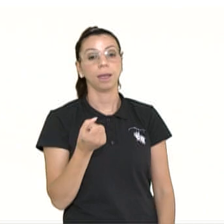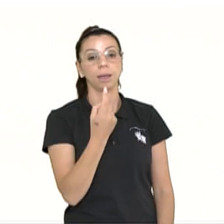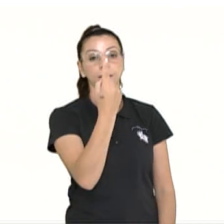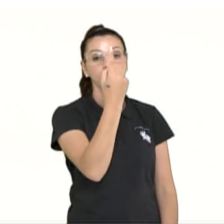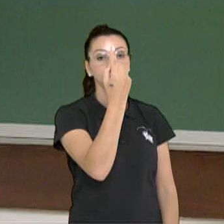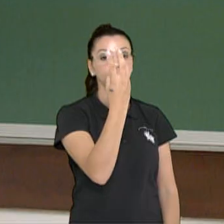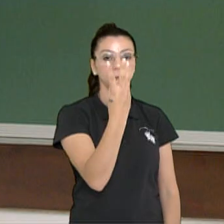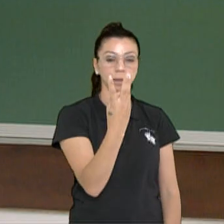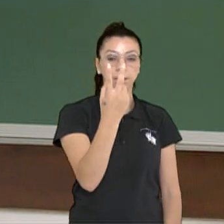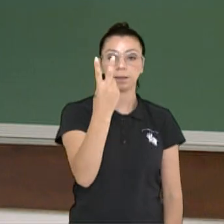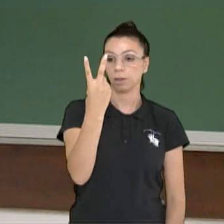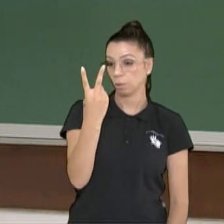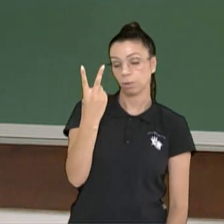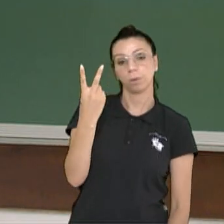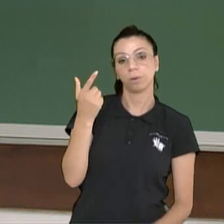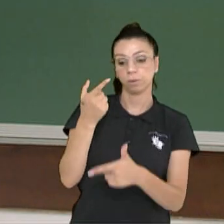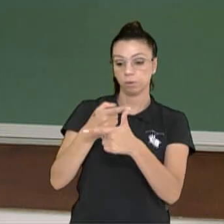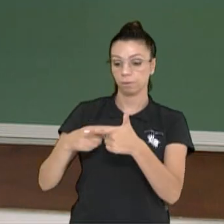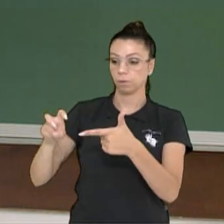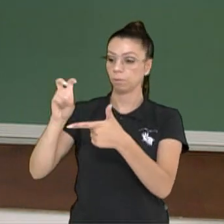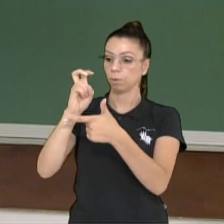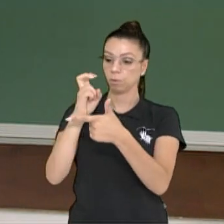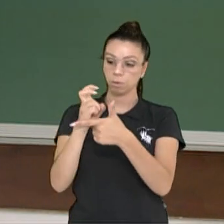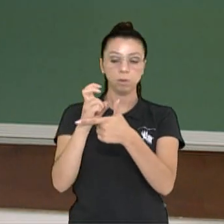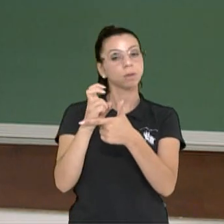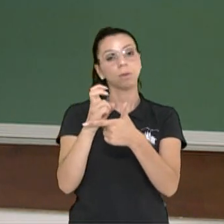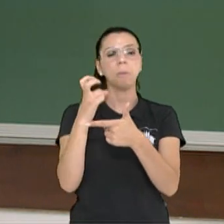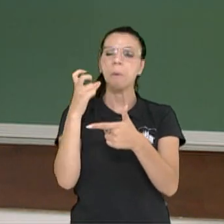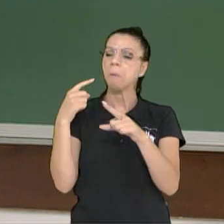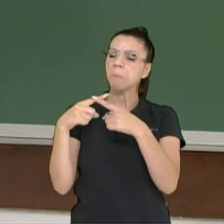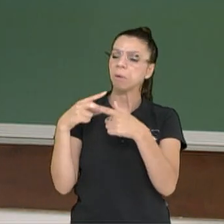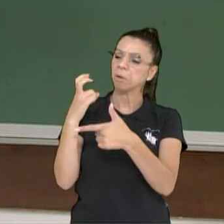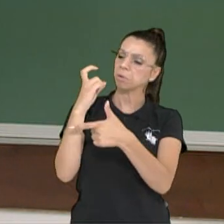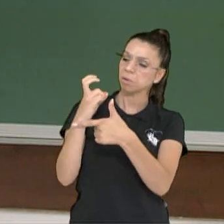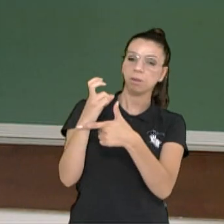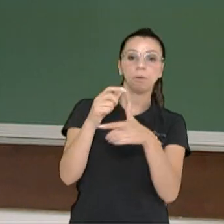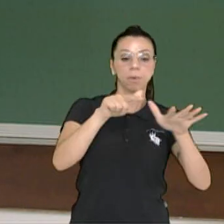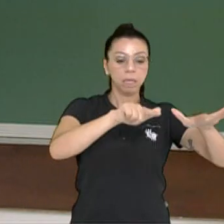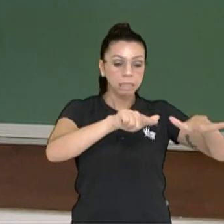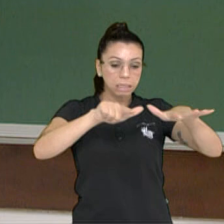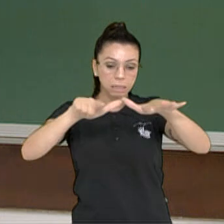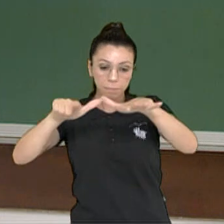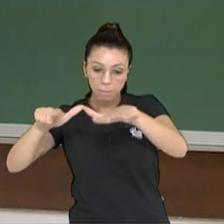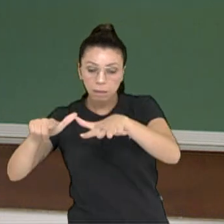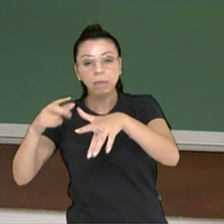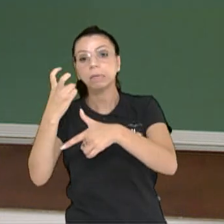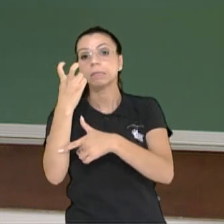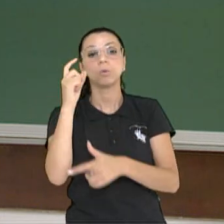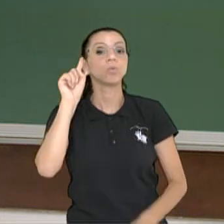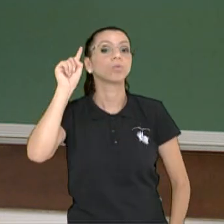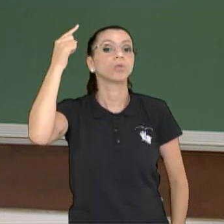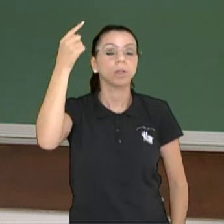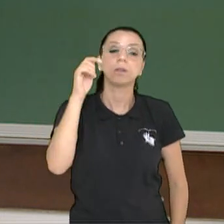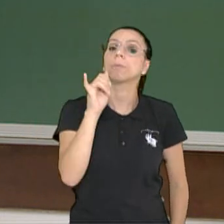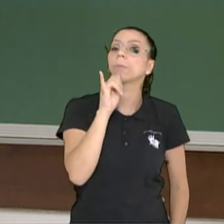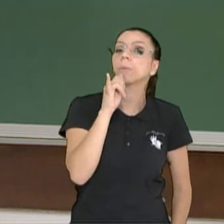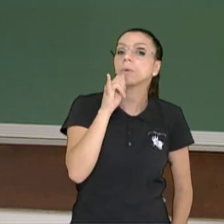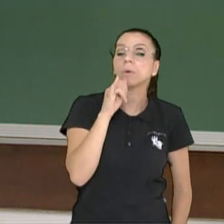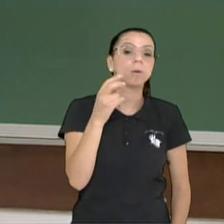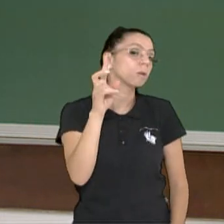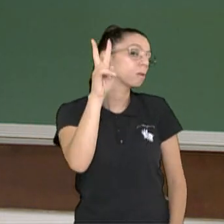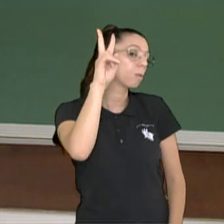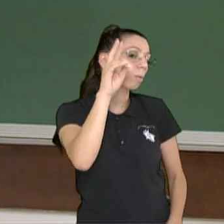por 5? Porque essa semana que foi considerada é uma semana de 5 dias, de segunda a sexta, enquanto o funcionário trabalha